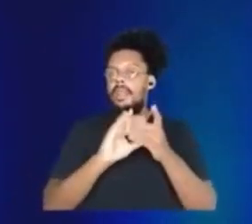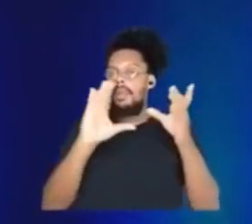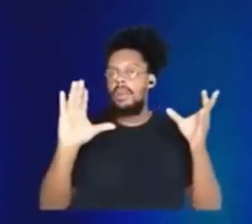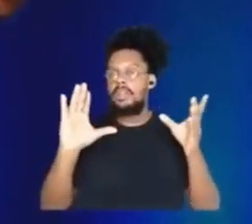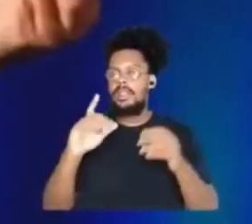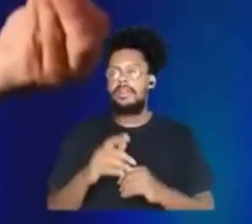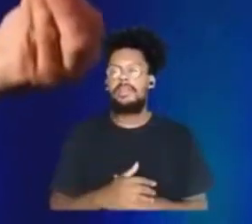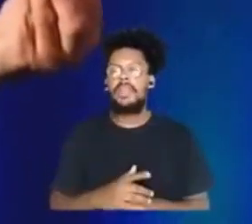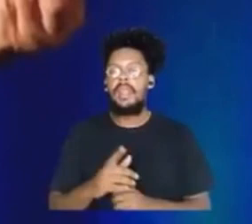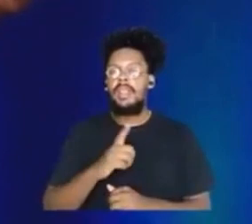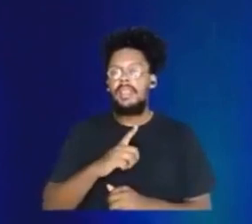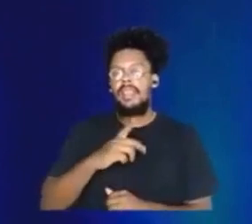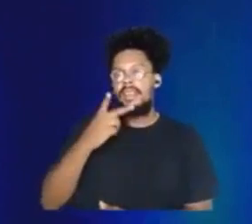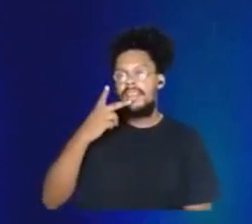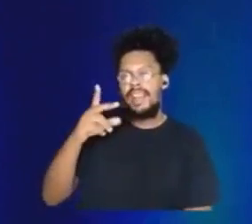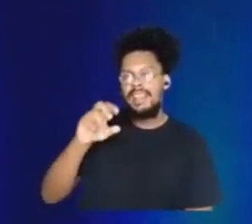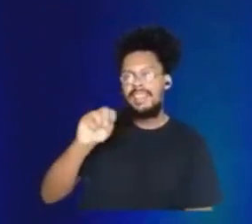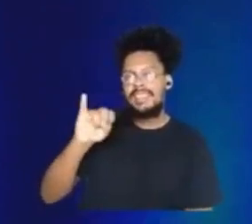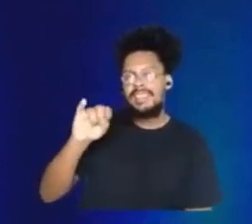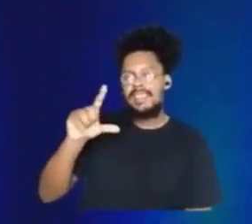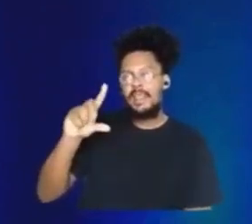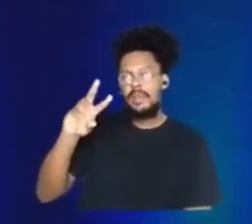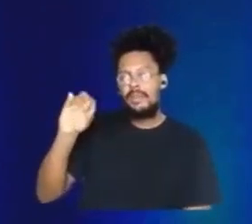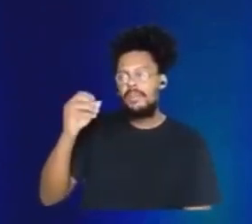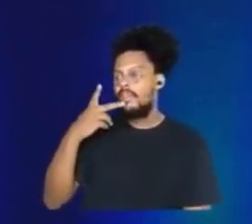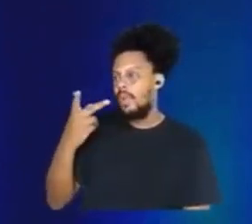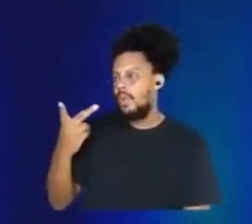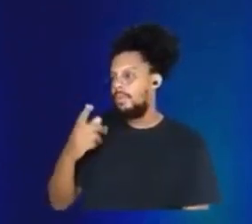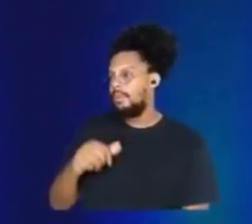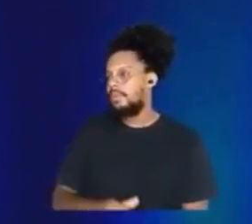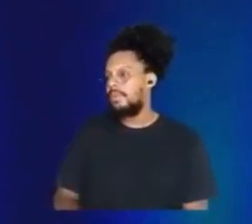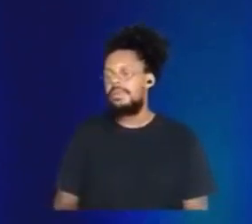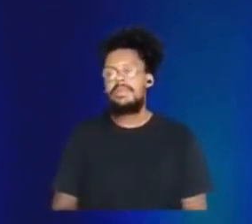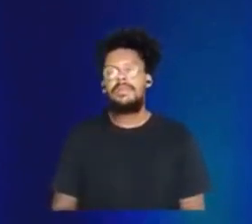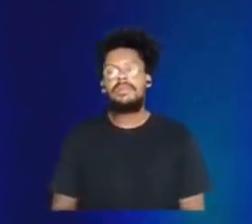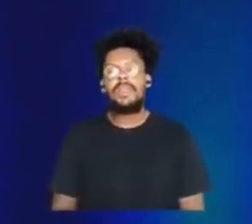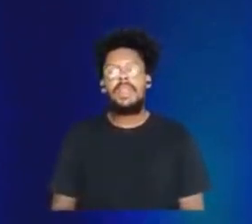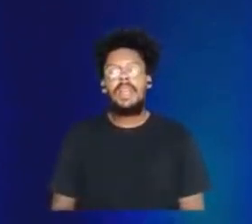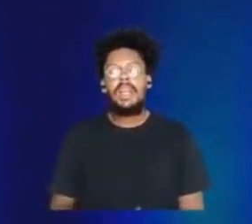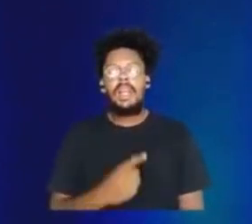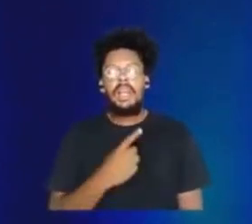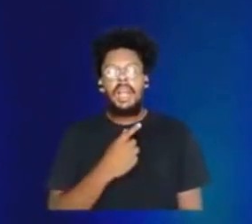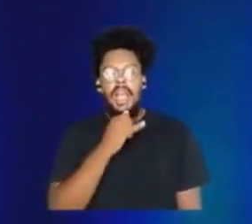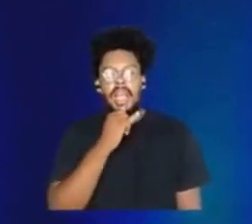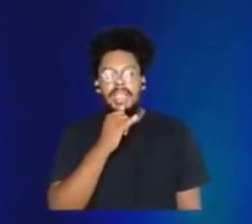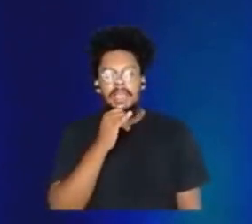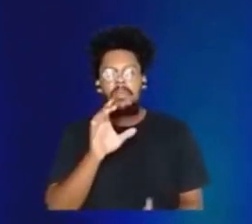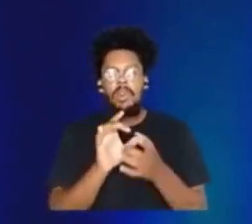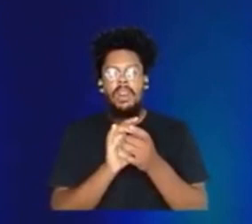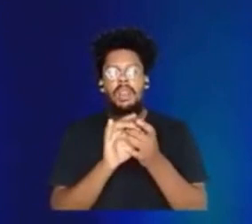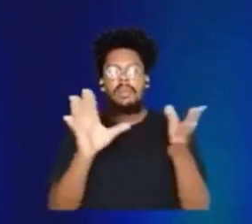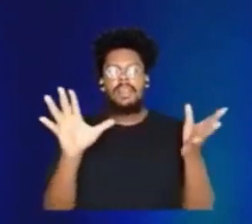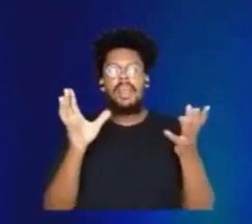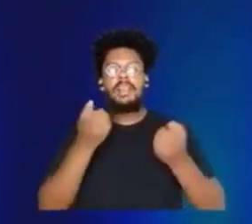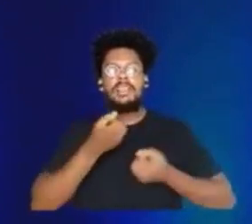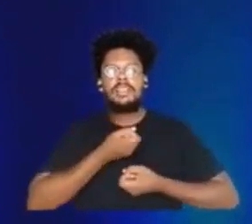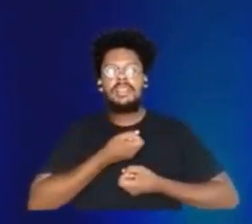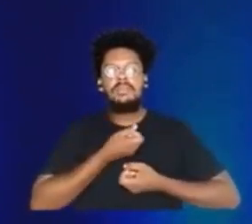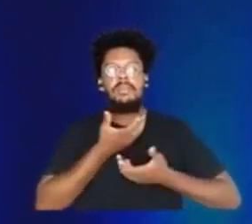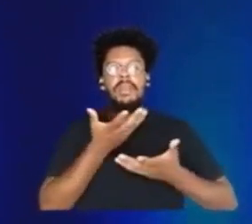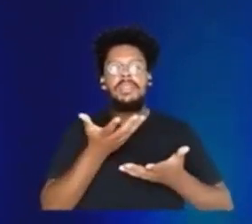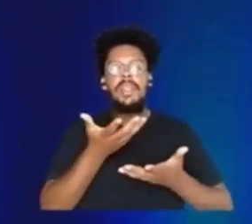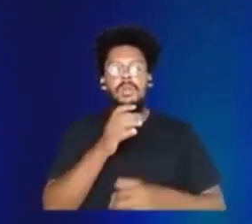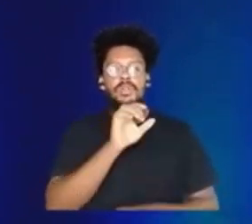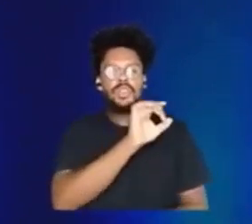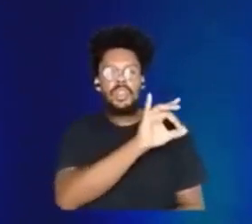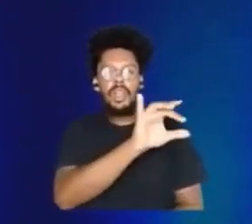nossa leitura é bem parecida, de que a liberdade de expressão ela tem uma face muito evidente, que é a liberdade de expressão na sua dimensão individual, mas